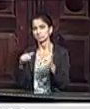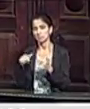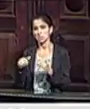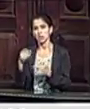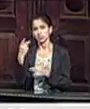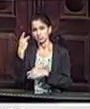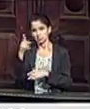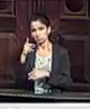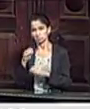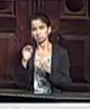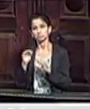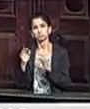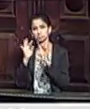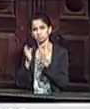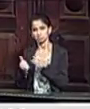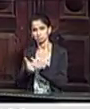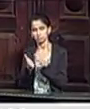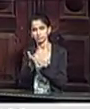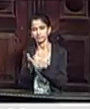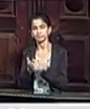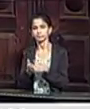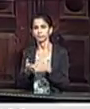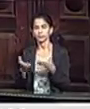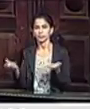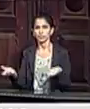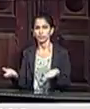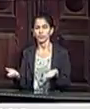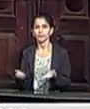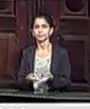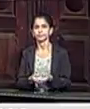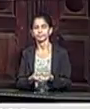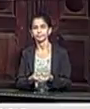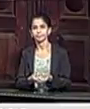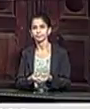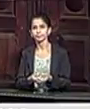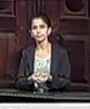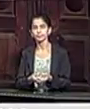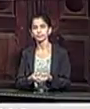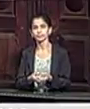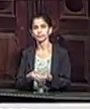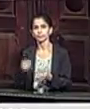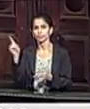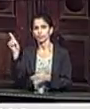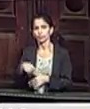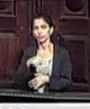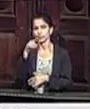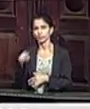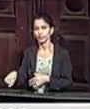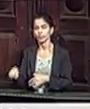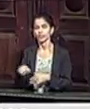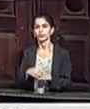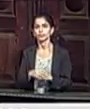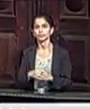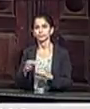Anderson, adotou a linha de vetar o seu projeto,